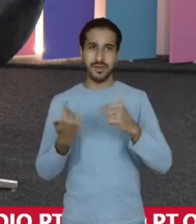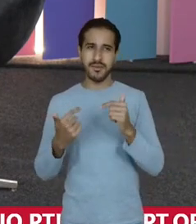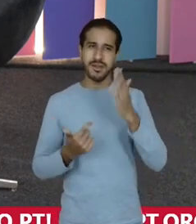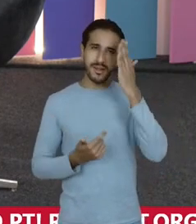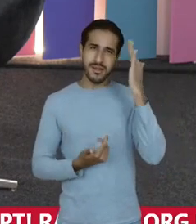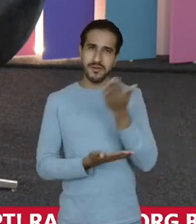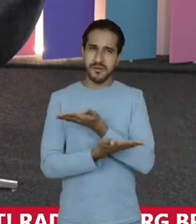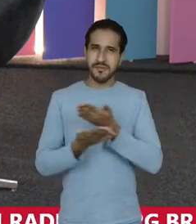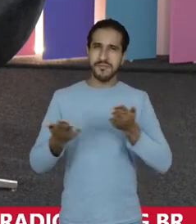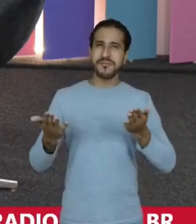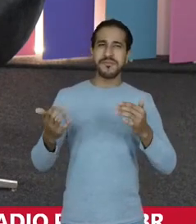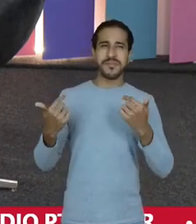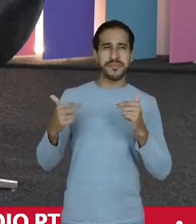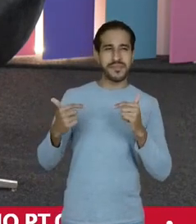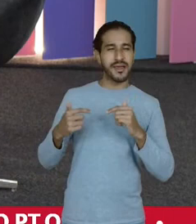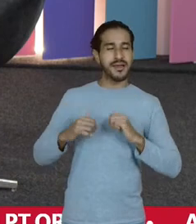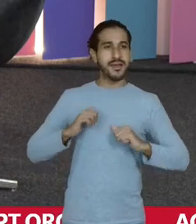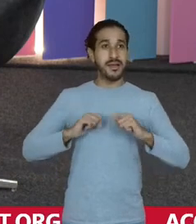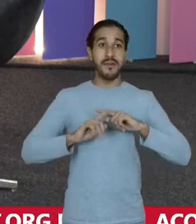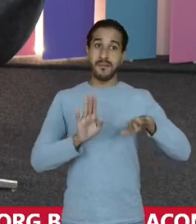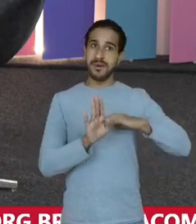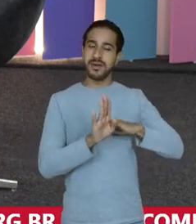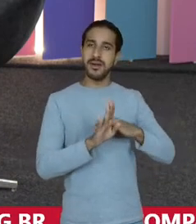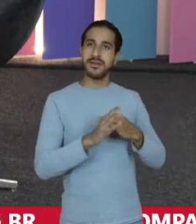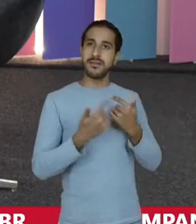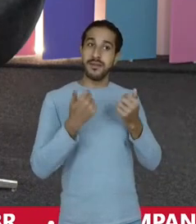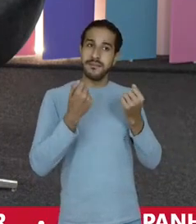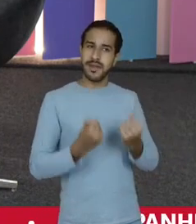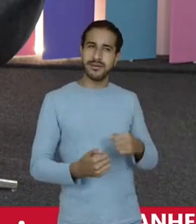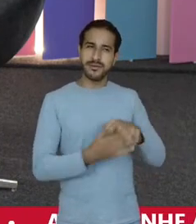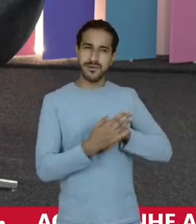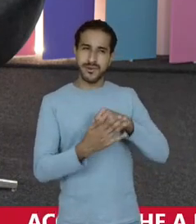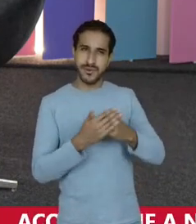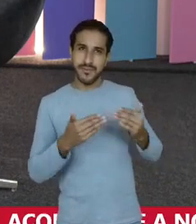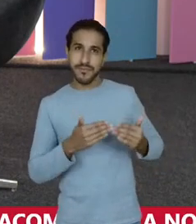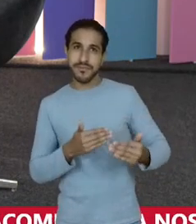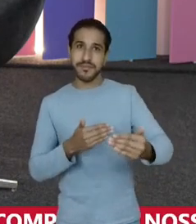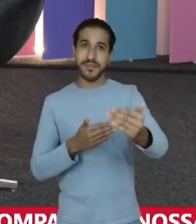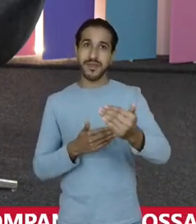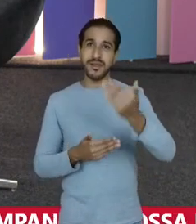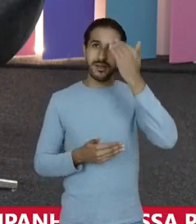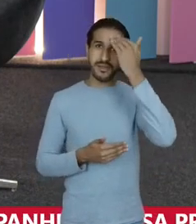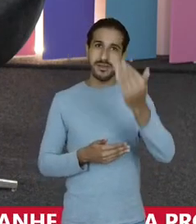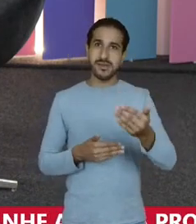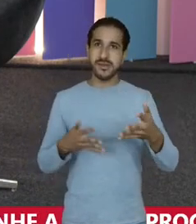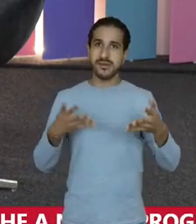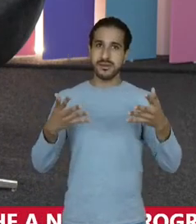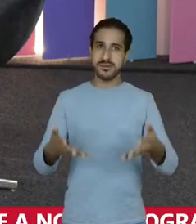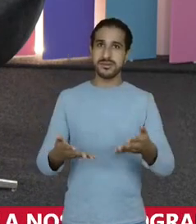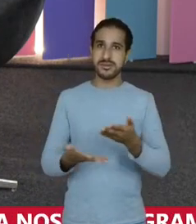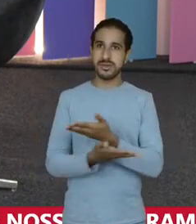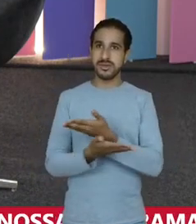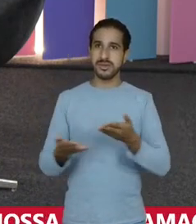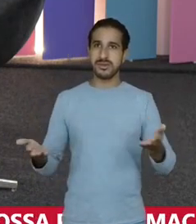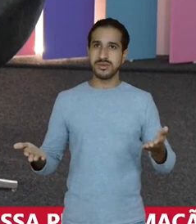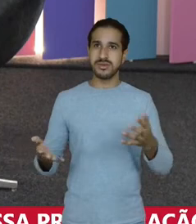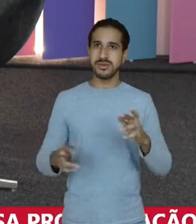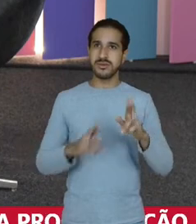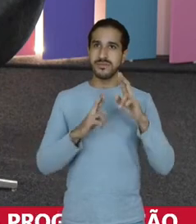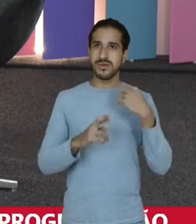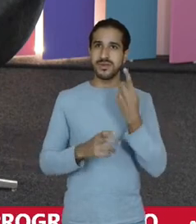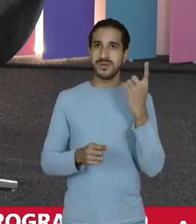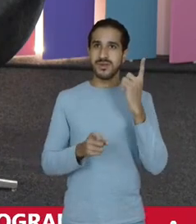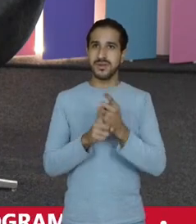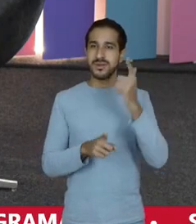você se diverte com ele, mas tem muito suor, né? E muita luta pela frente. Eu agradeço a participação de vocês, espero que a